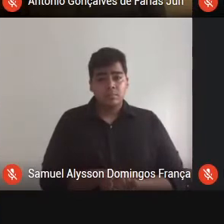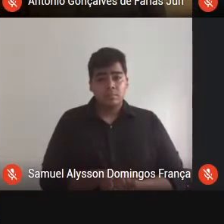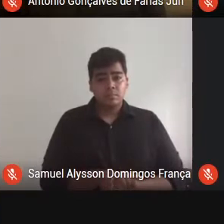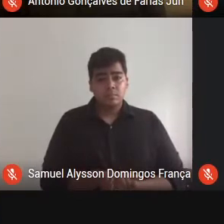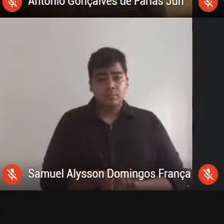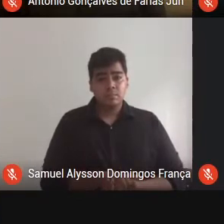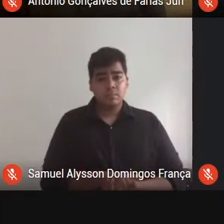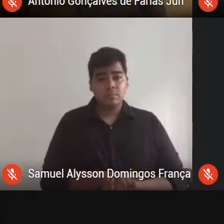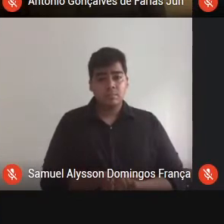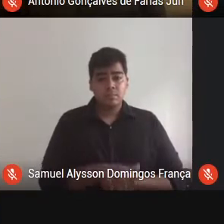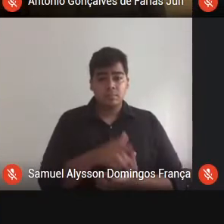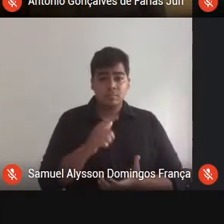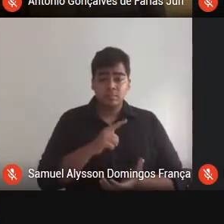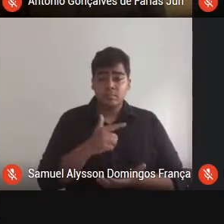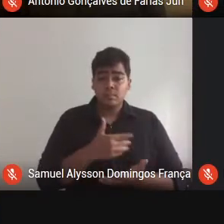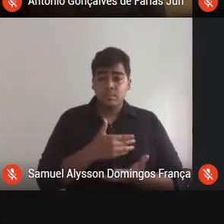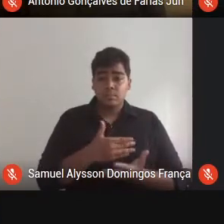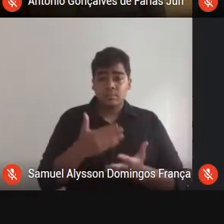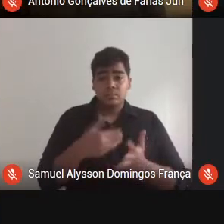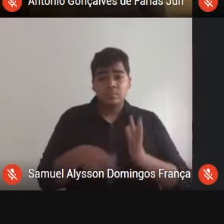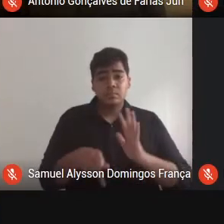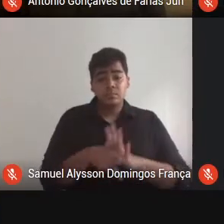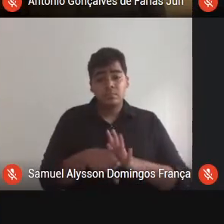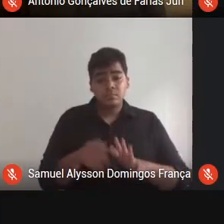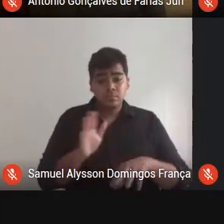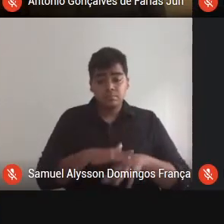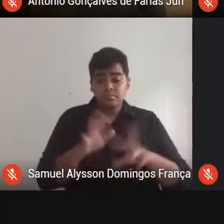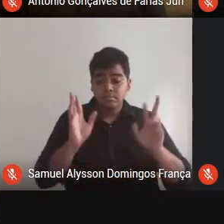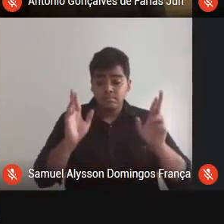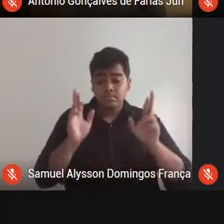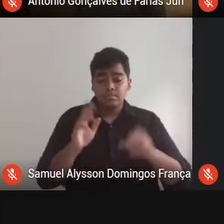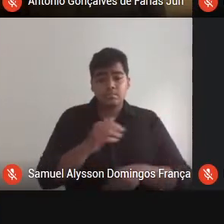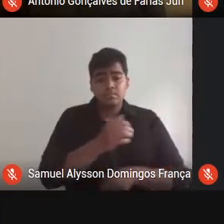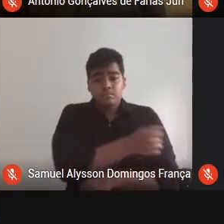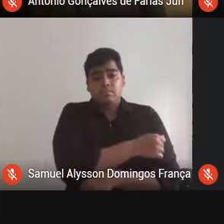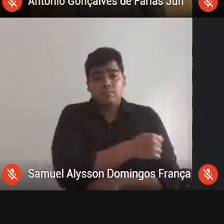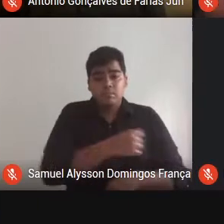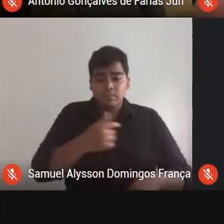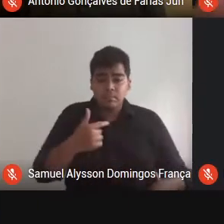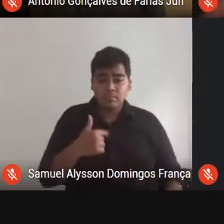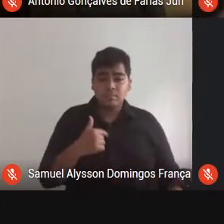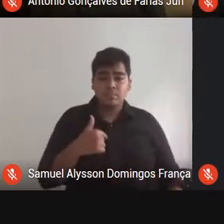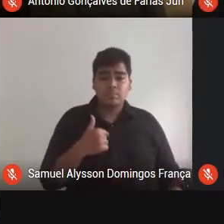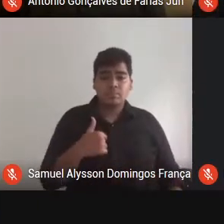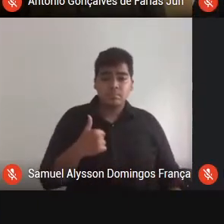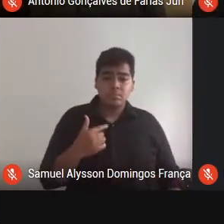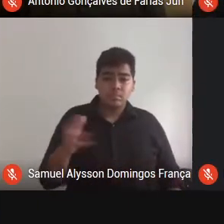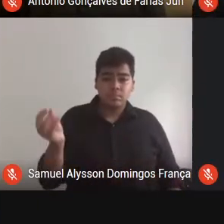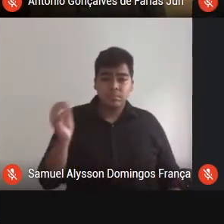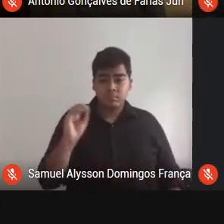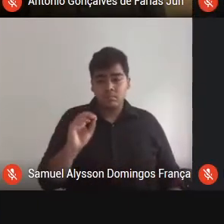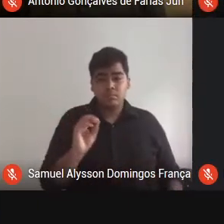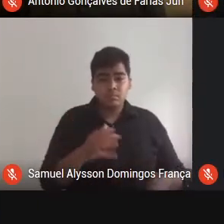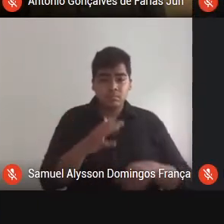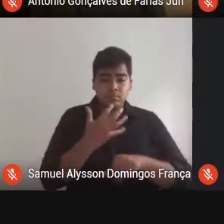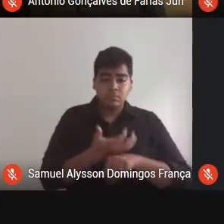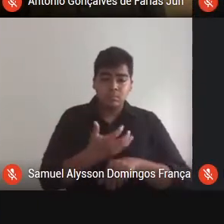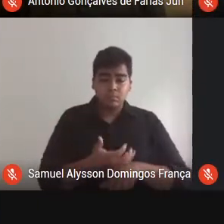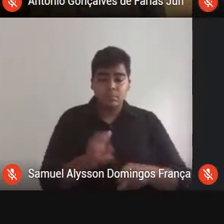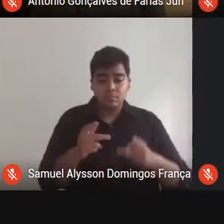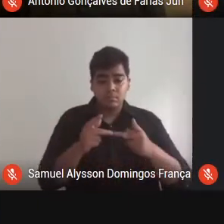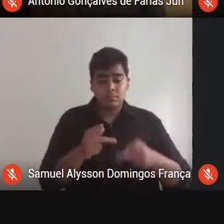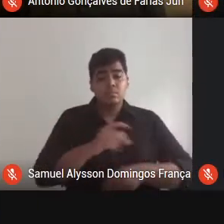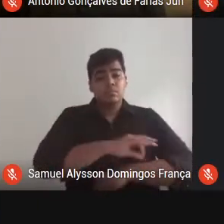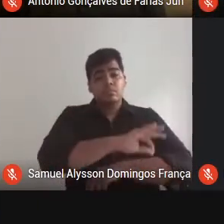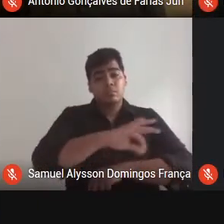Aí entra a parte mais esperada pelos alunos, né? Normalmente eu faço assim, né? Eu coloco primeiro a disciplina de projeto arquitetura de reforma, porque